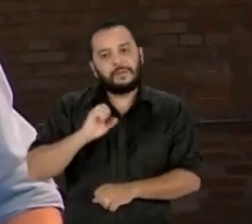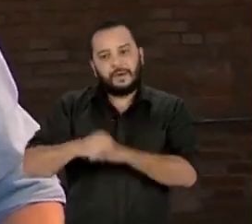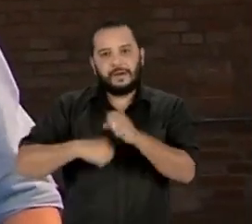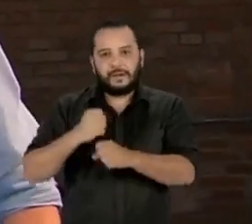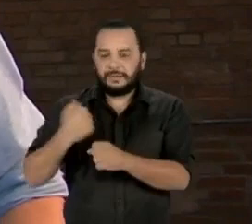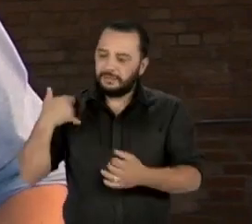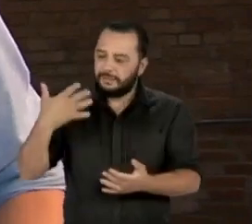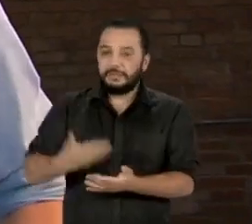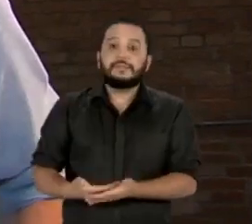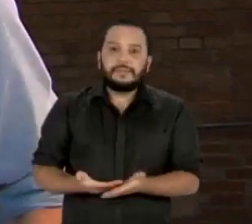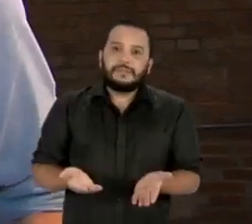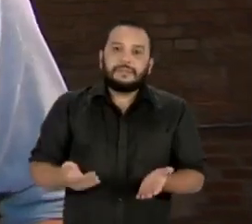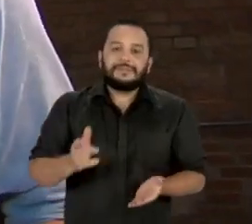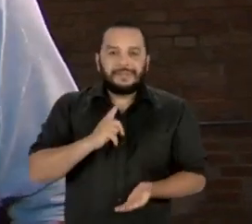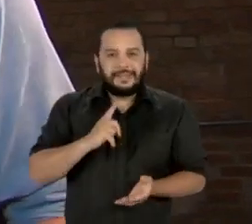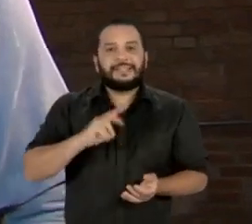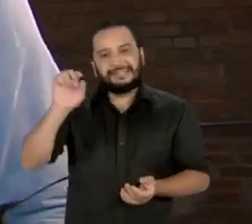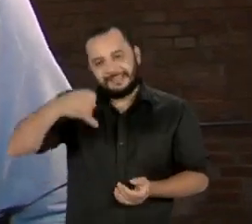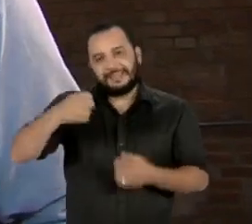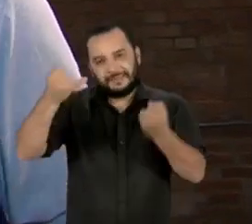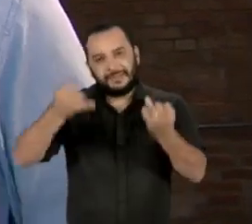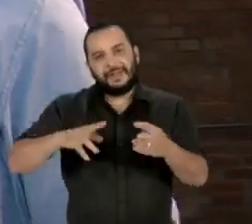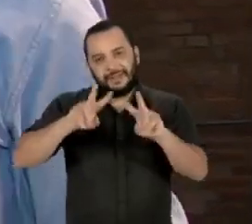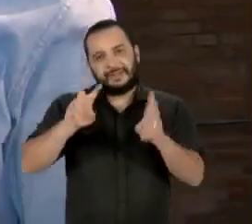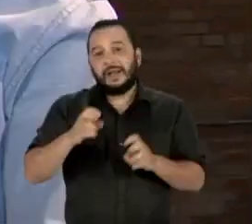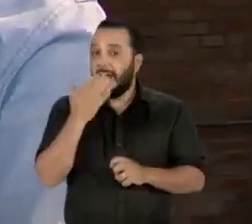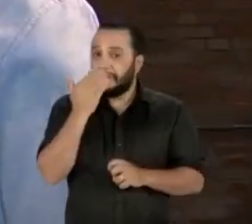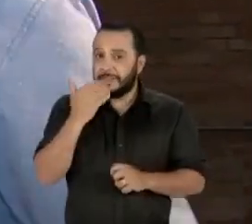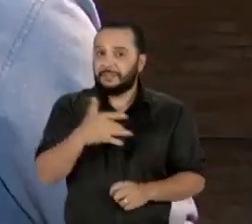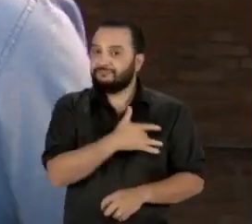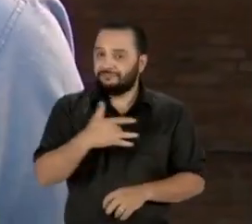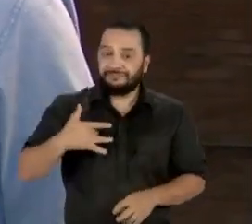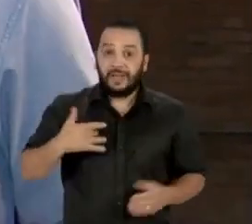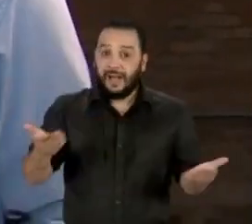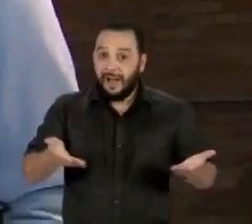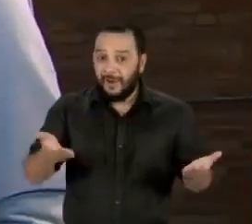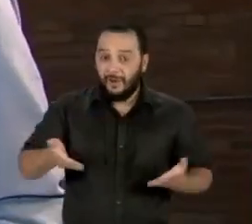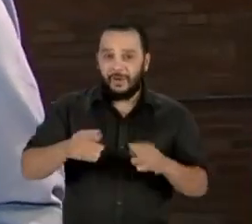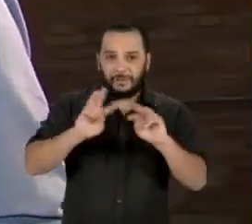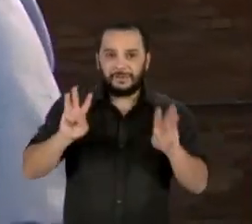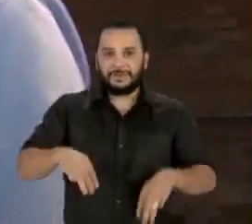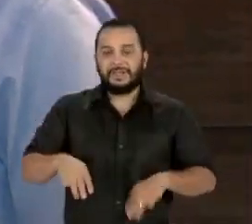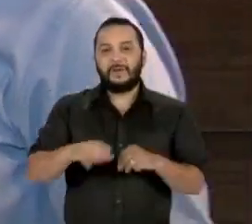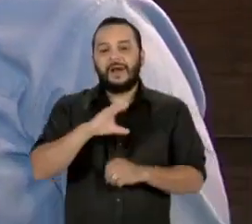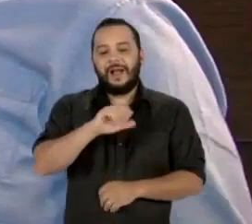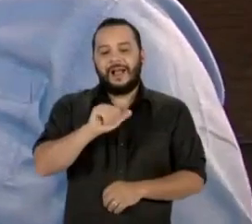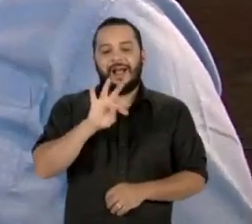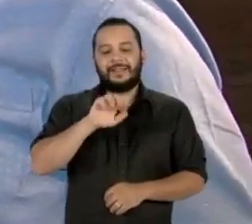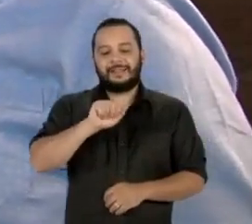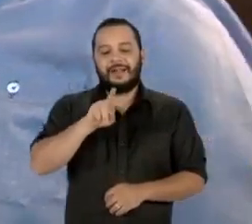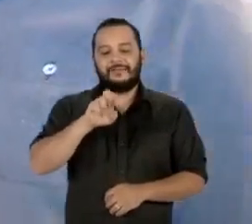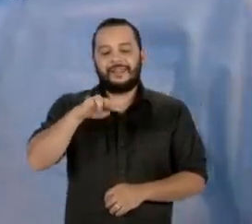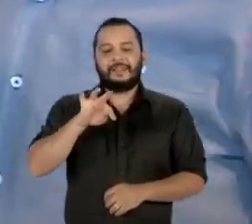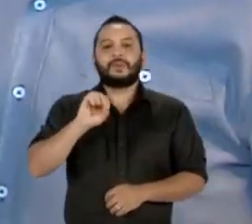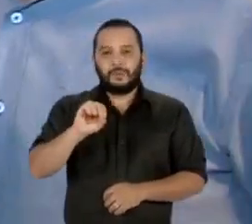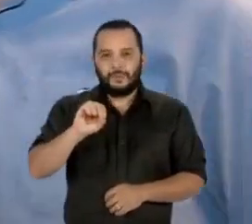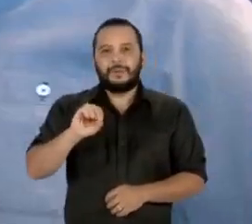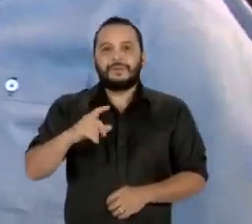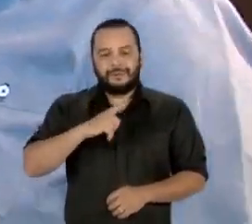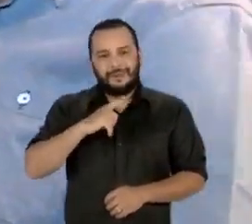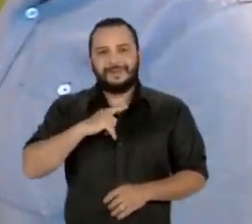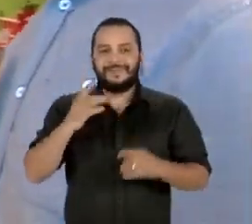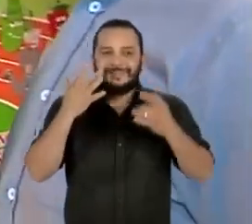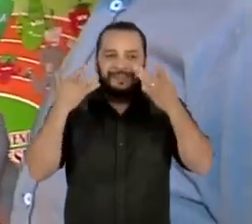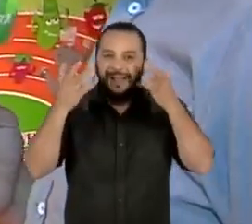Então, tem sim que falar sobre alimentação saudável. Acabou de rolar aqui no Museu Catavento, em São Paulo, o espetáculo Pra Crescer, Temos que